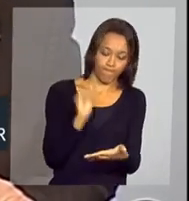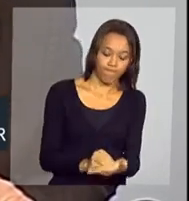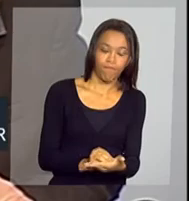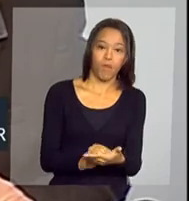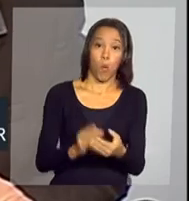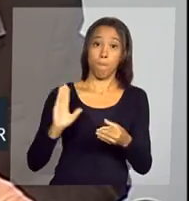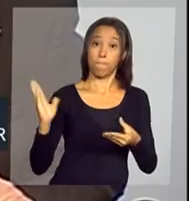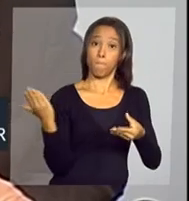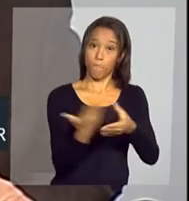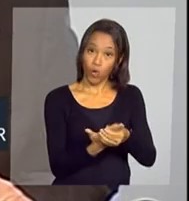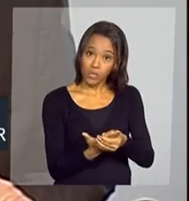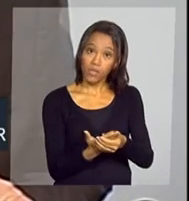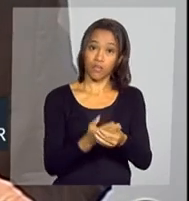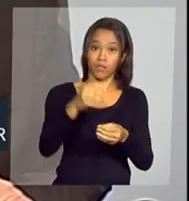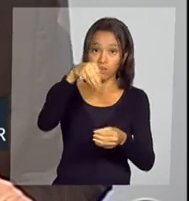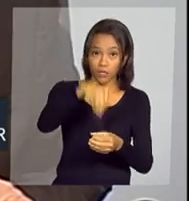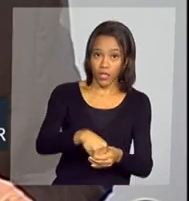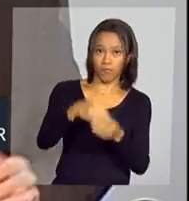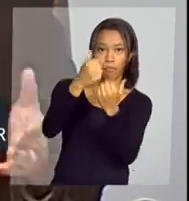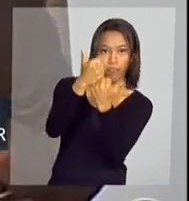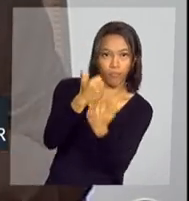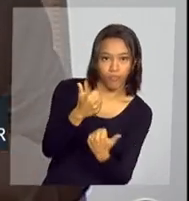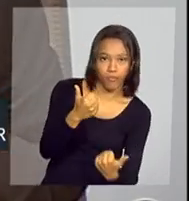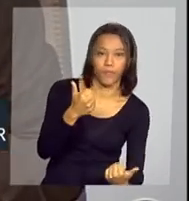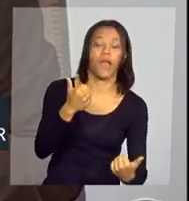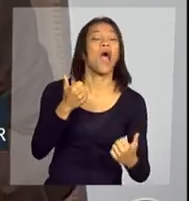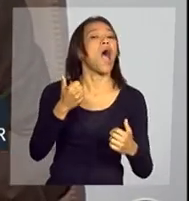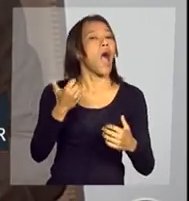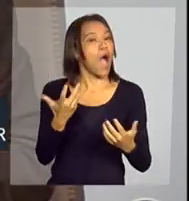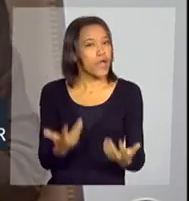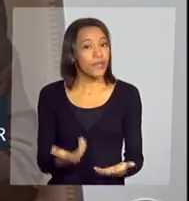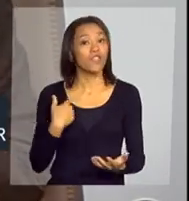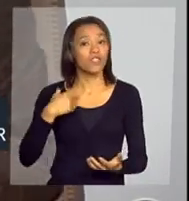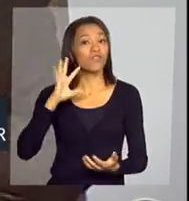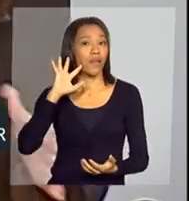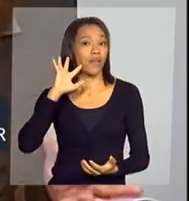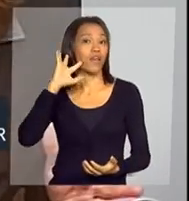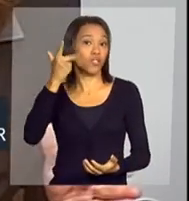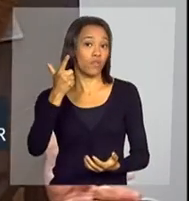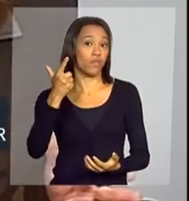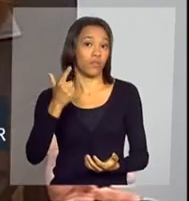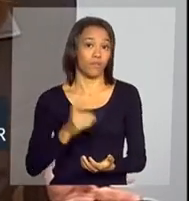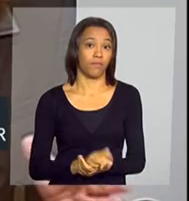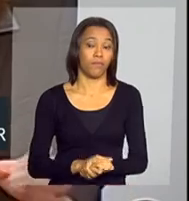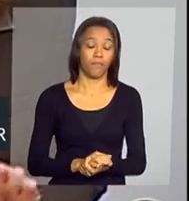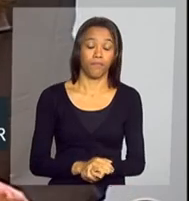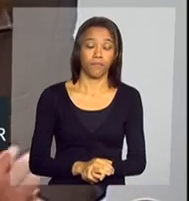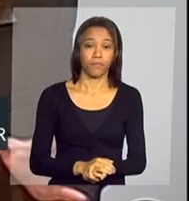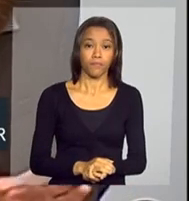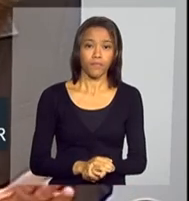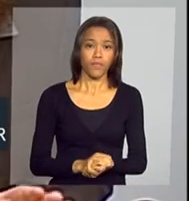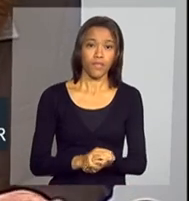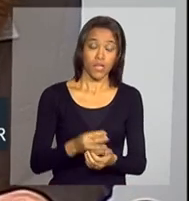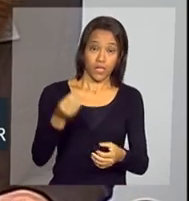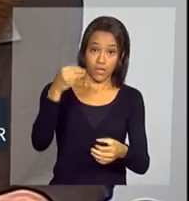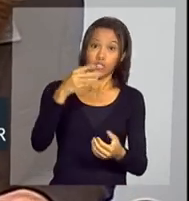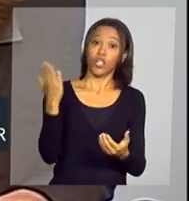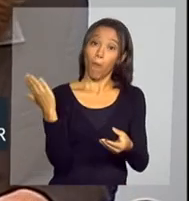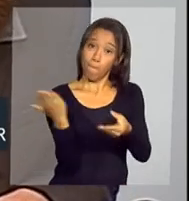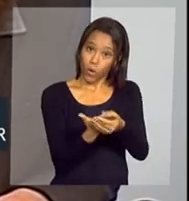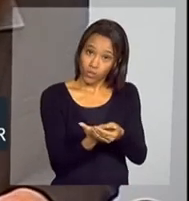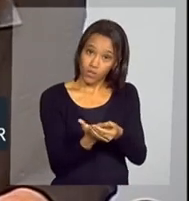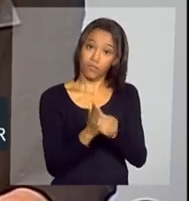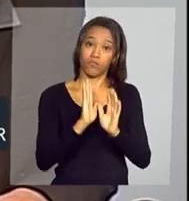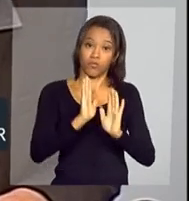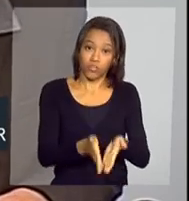administrativo abrindo um processo administrativo aí nós vamos desculpa mas eu vou entrar no júri de queijo um pouquinho abrindo o processo